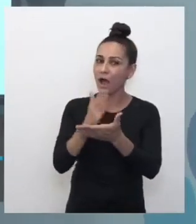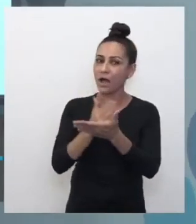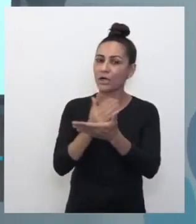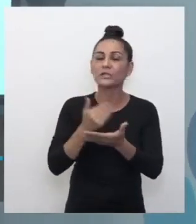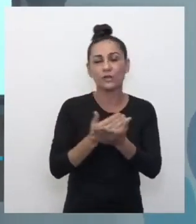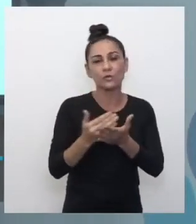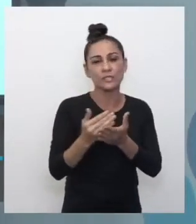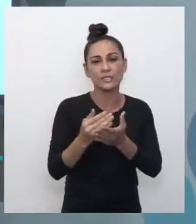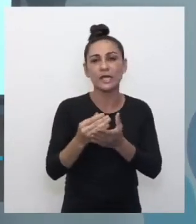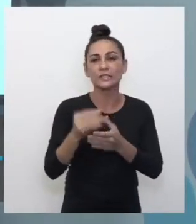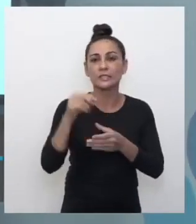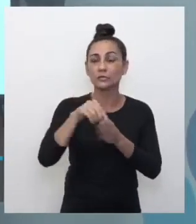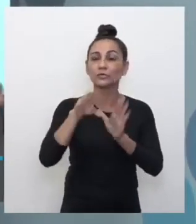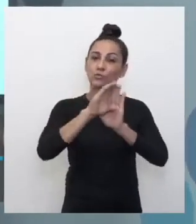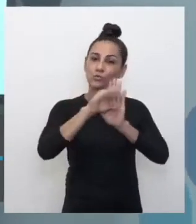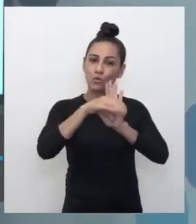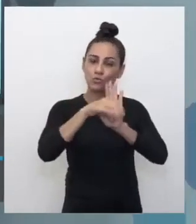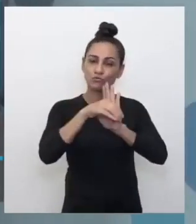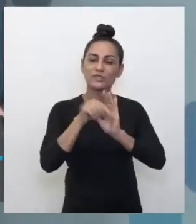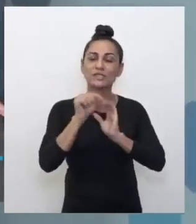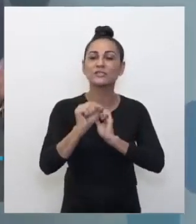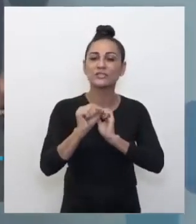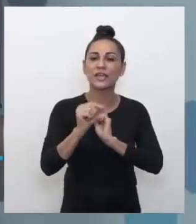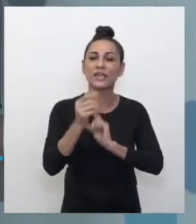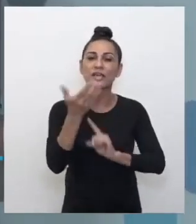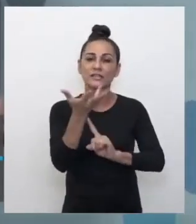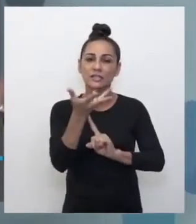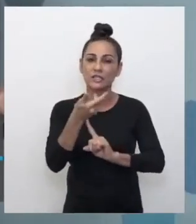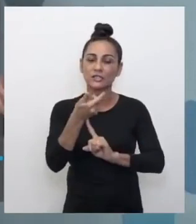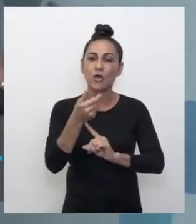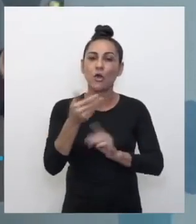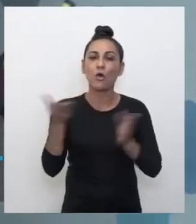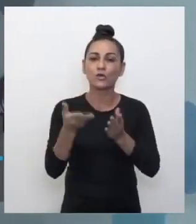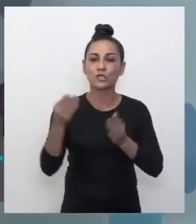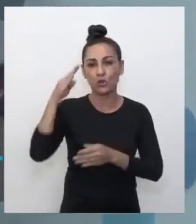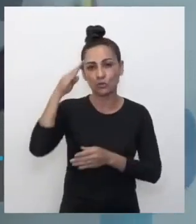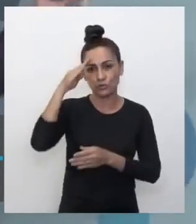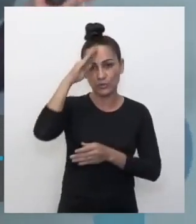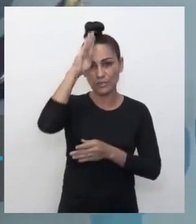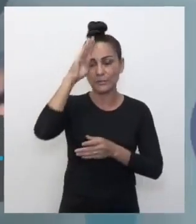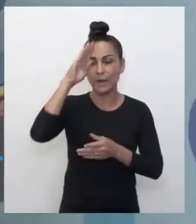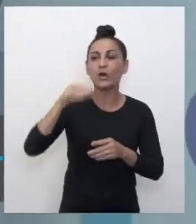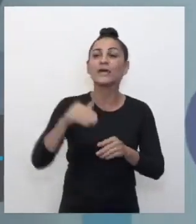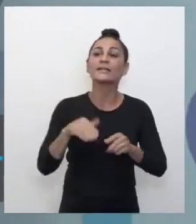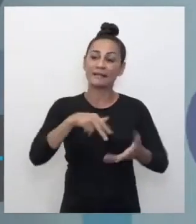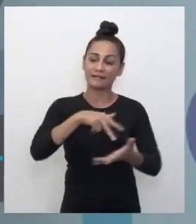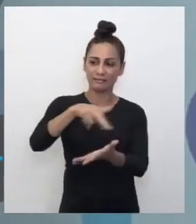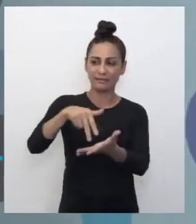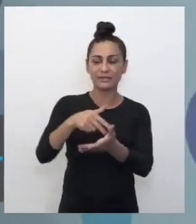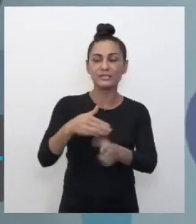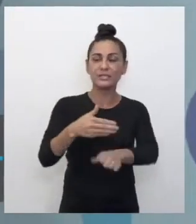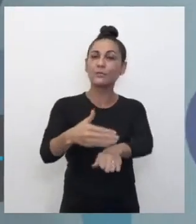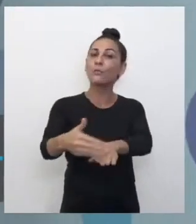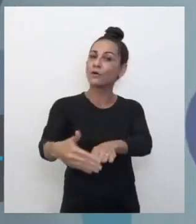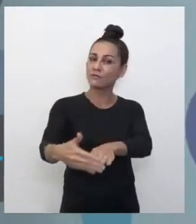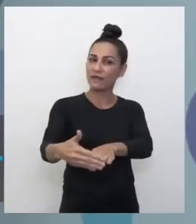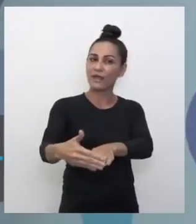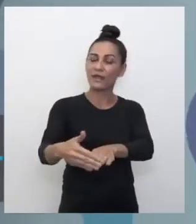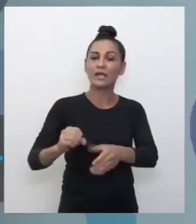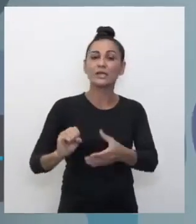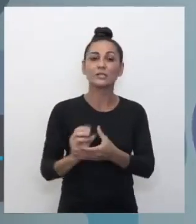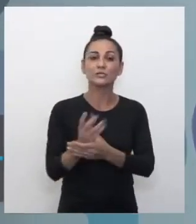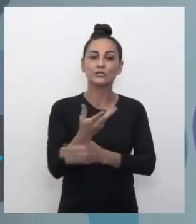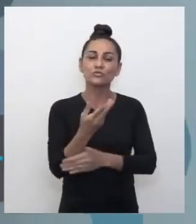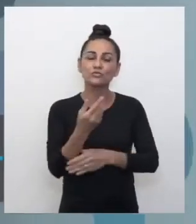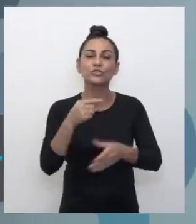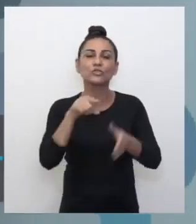entrar no conceito de dança-teatro, tá? Hoje nós estamos falando apenas dos precursores da dança moderna, que dão origem aí, através dos seus